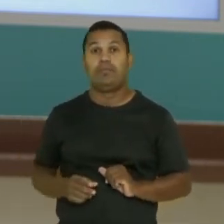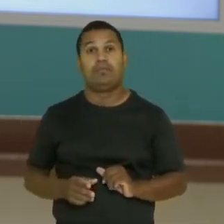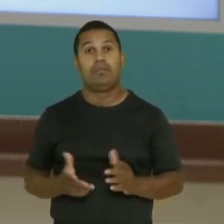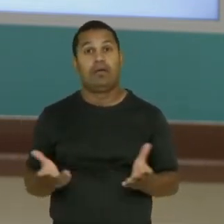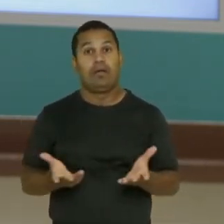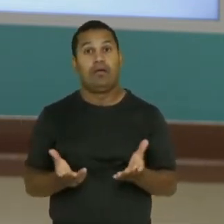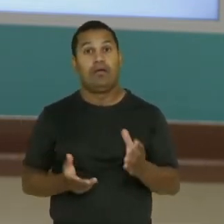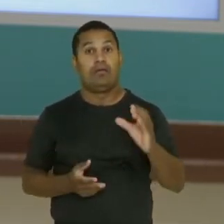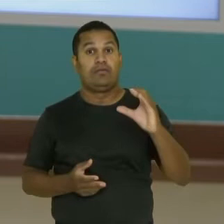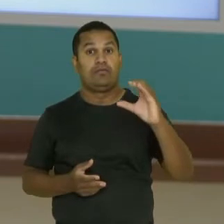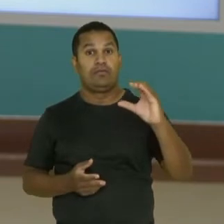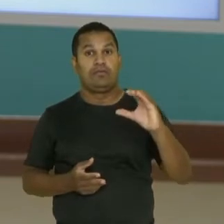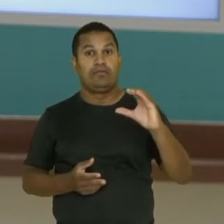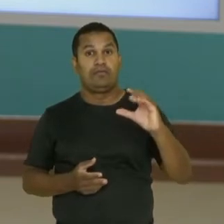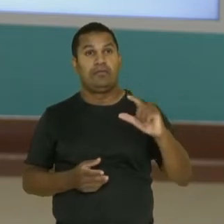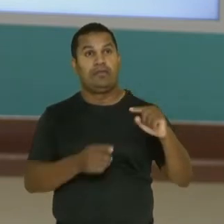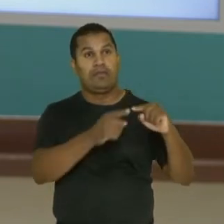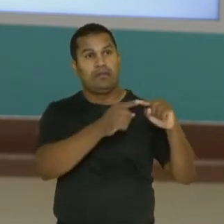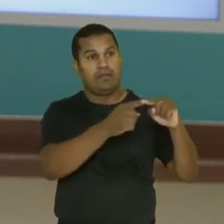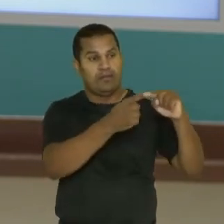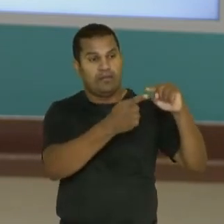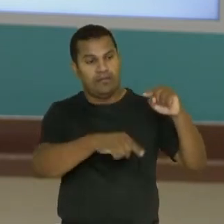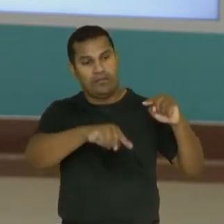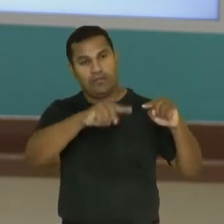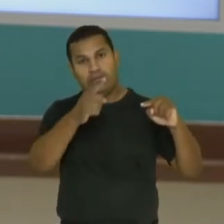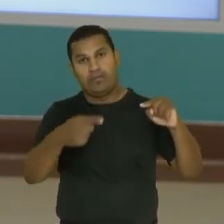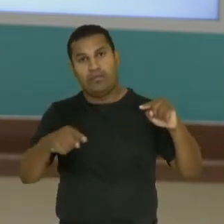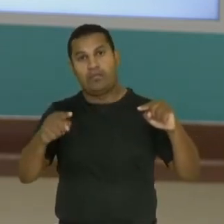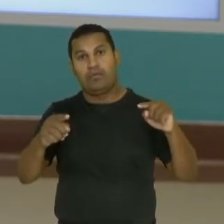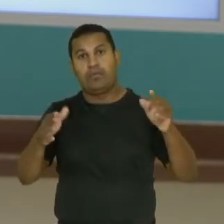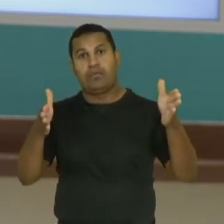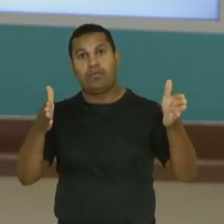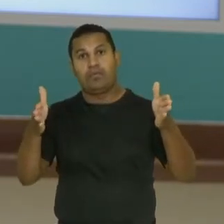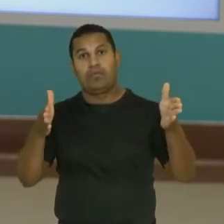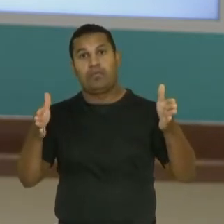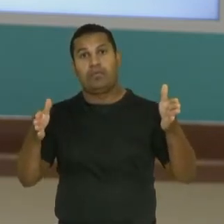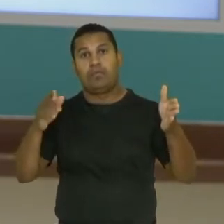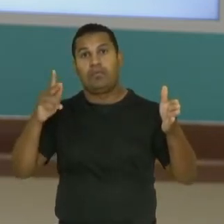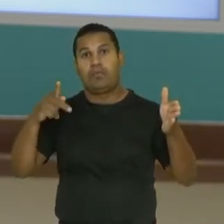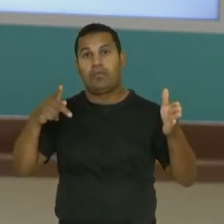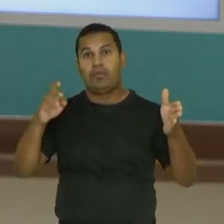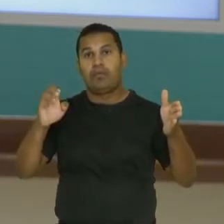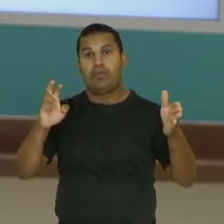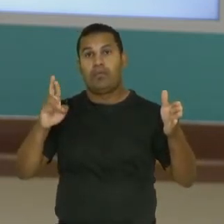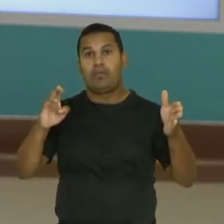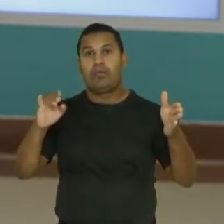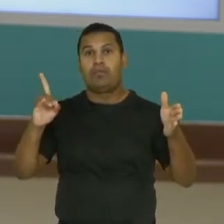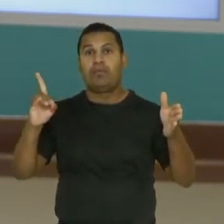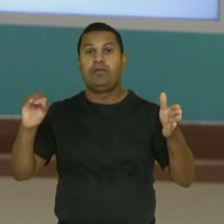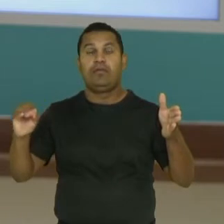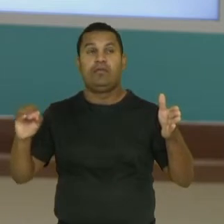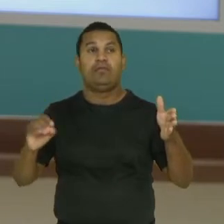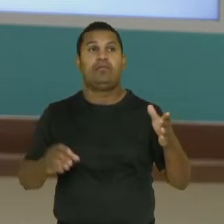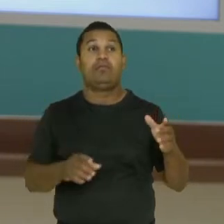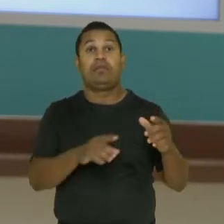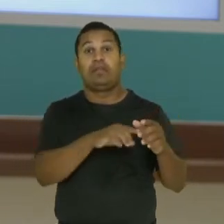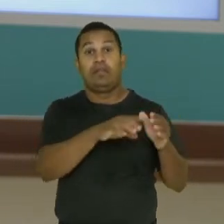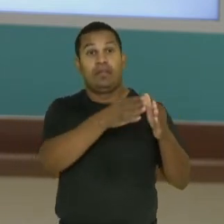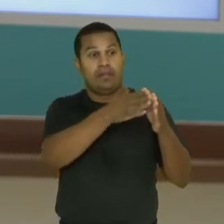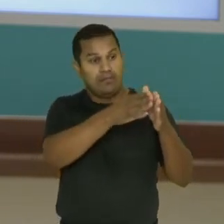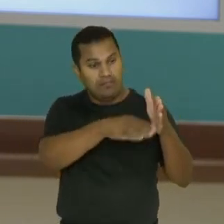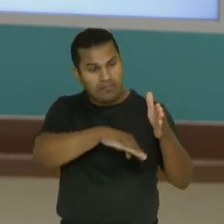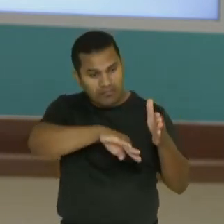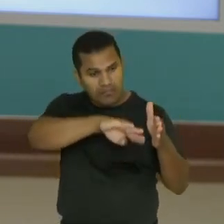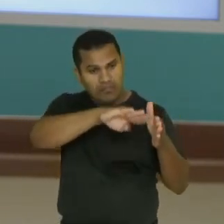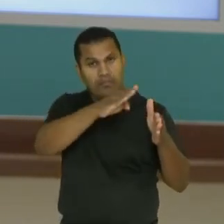é o que faz a parte de período, né? Então, observe que como que esses períodos eles diminuíram, né? A